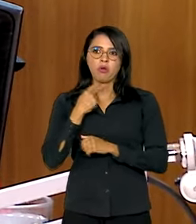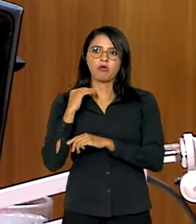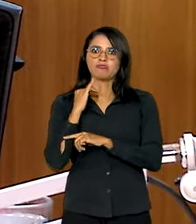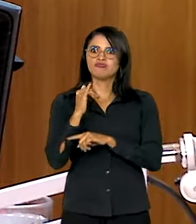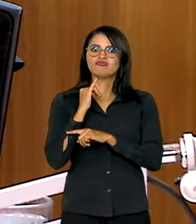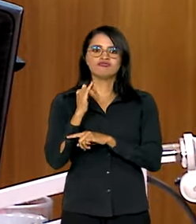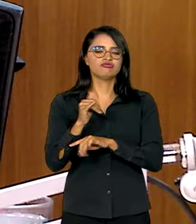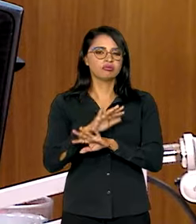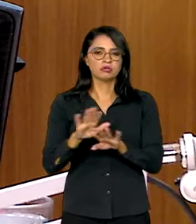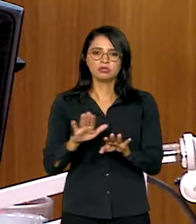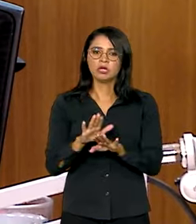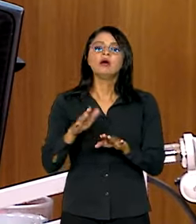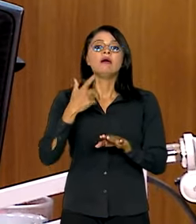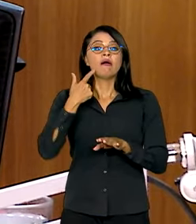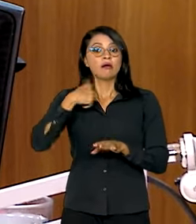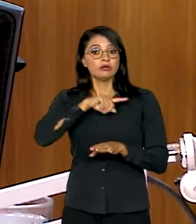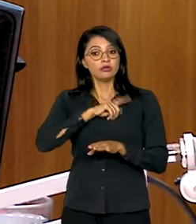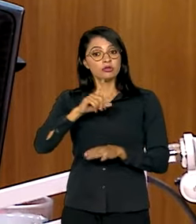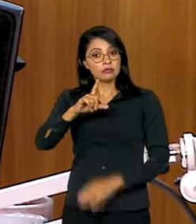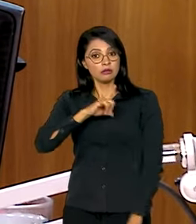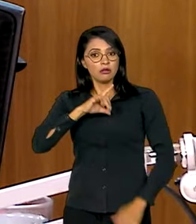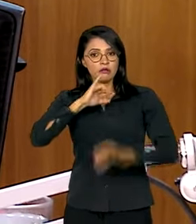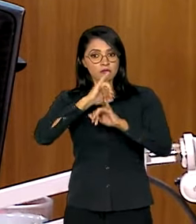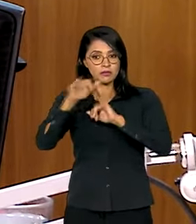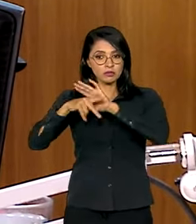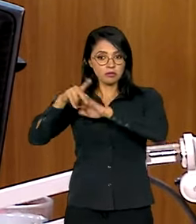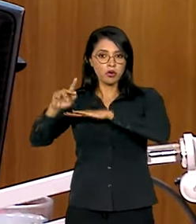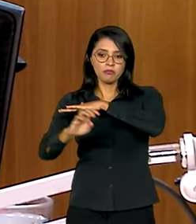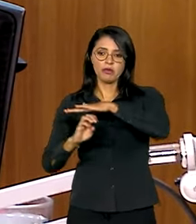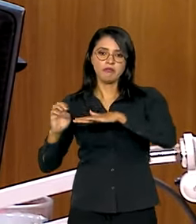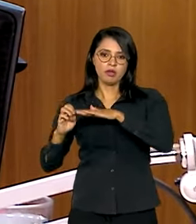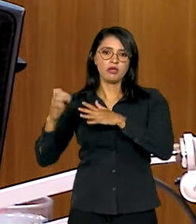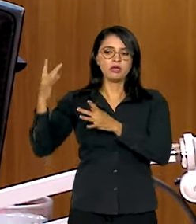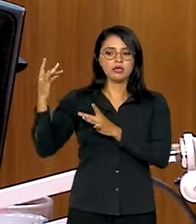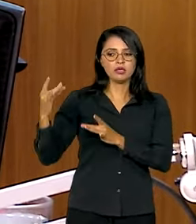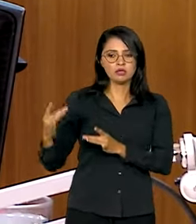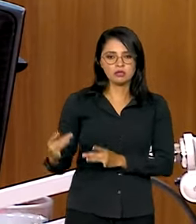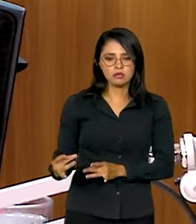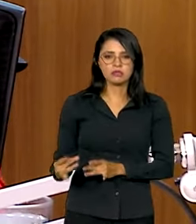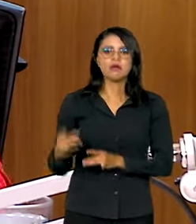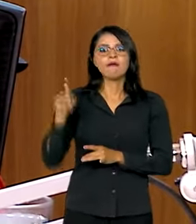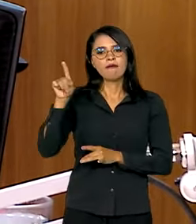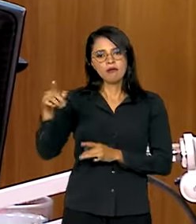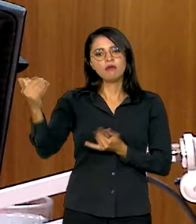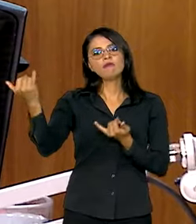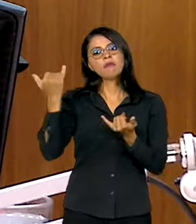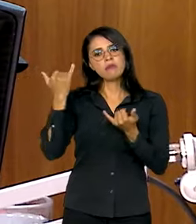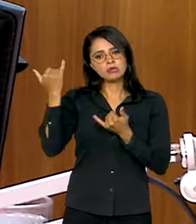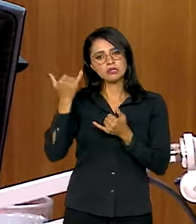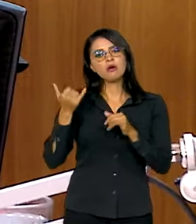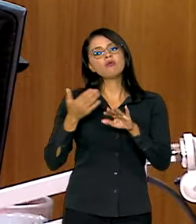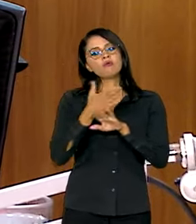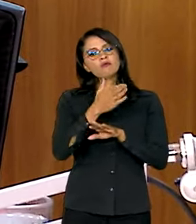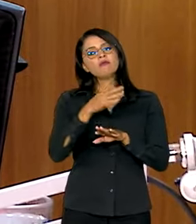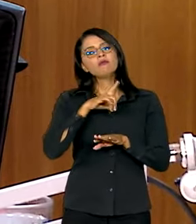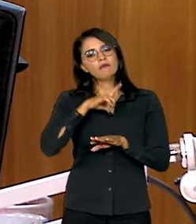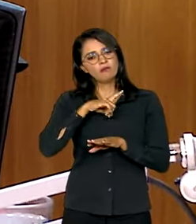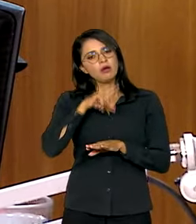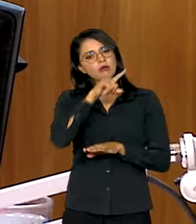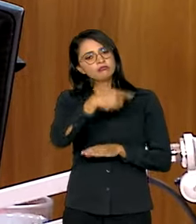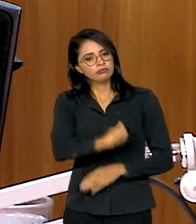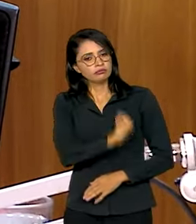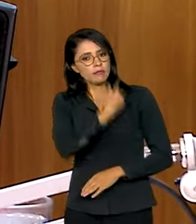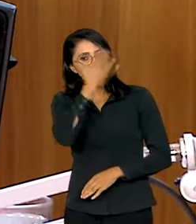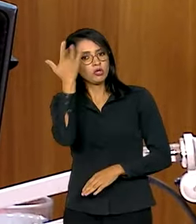colocado. O que nós teremos é a informação da empresa, né? E essa informação vai estar lá para